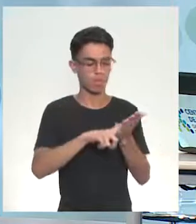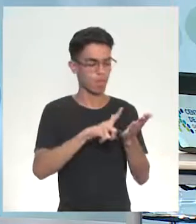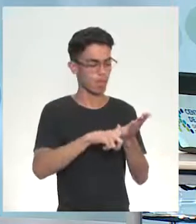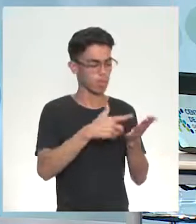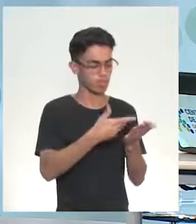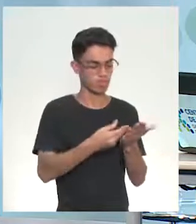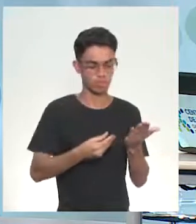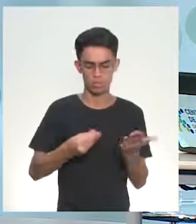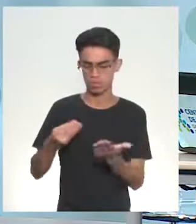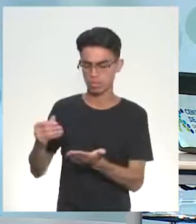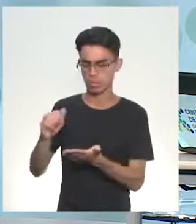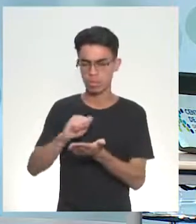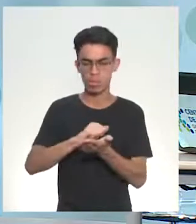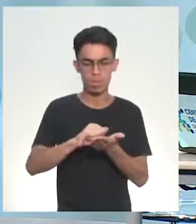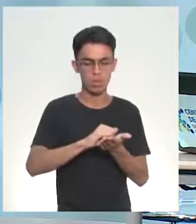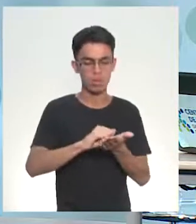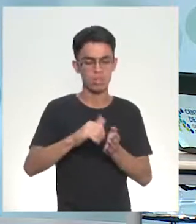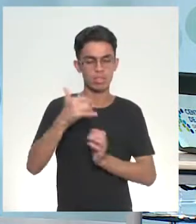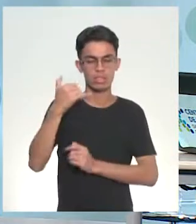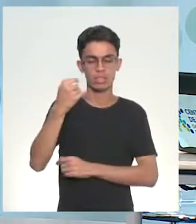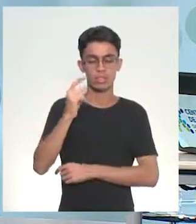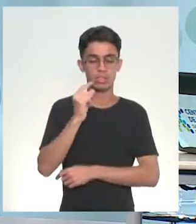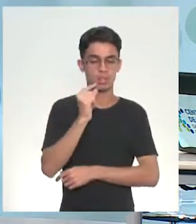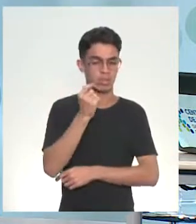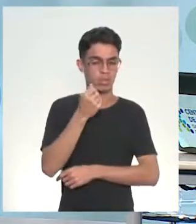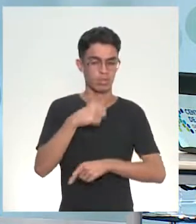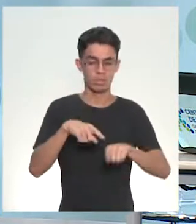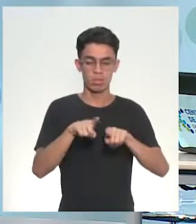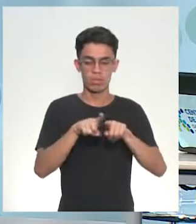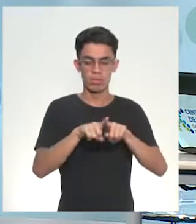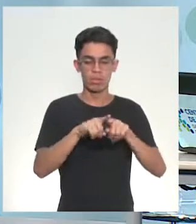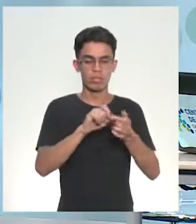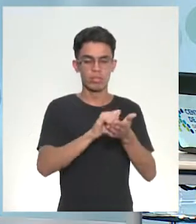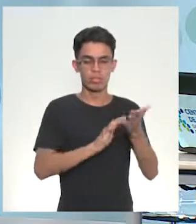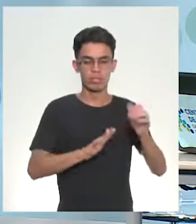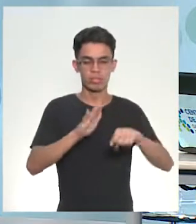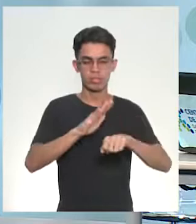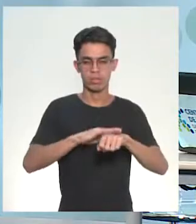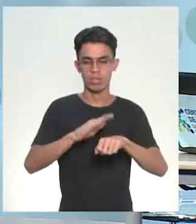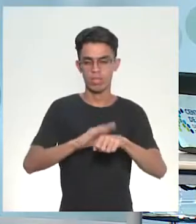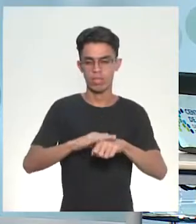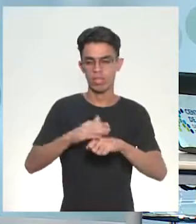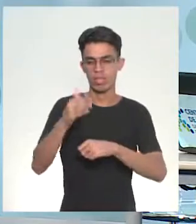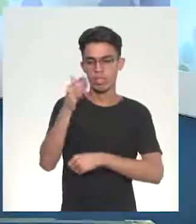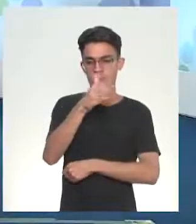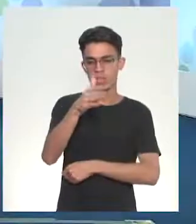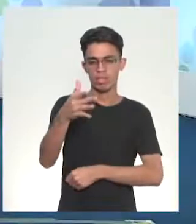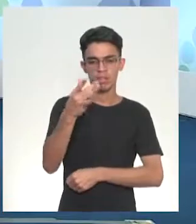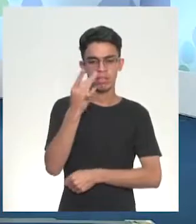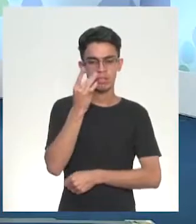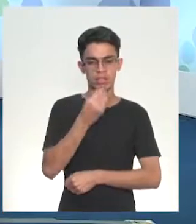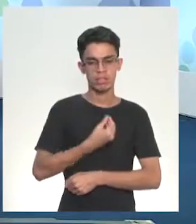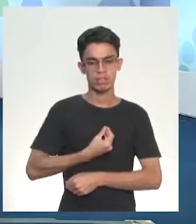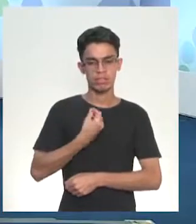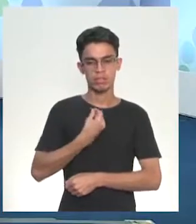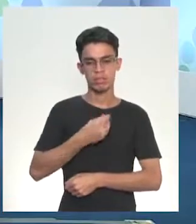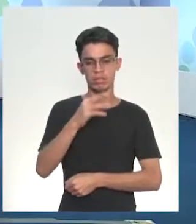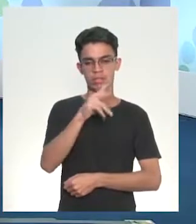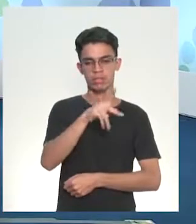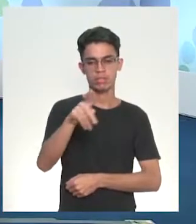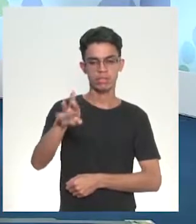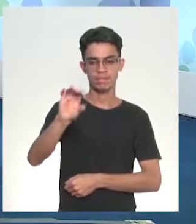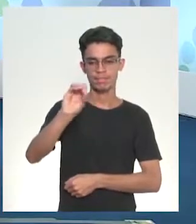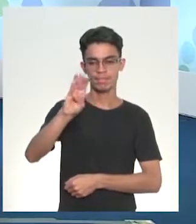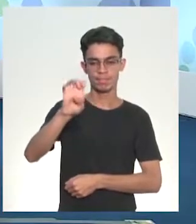lápis, borracha, caneta, que você faz as atividades do mesmo jeito. Conto com a presença da professora Roberta para me ajudar no decorrer da